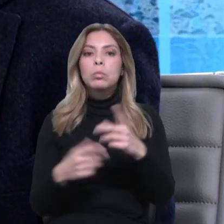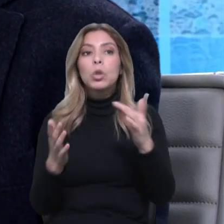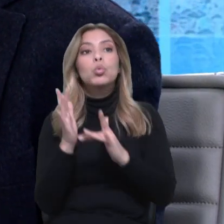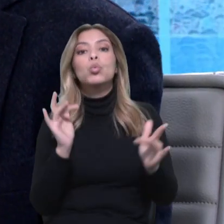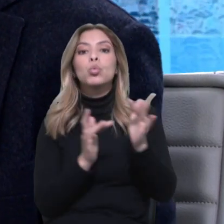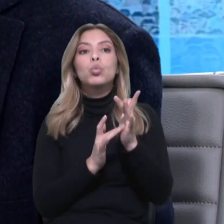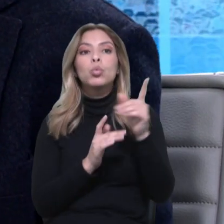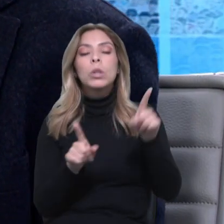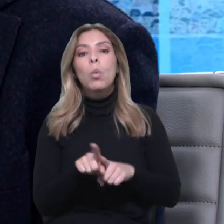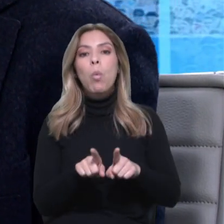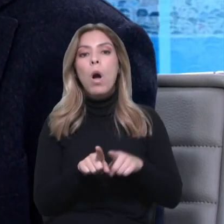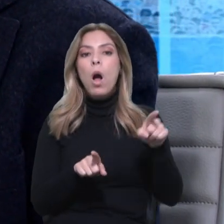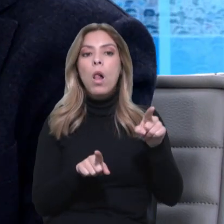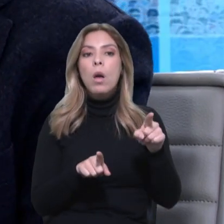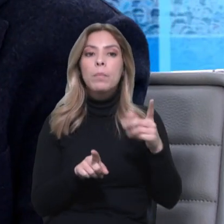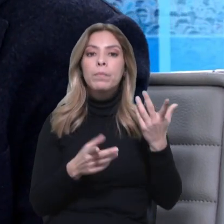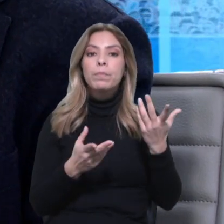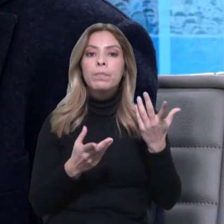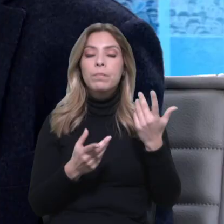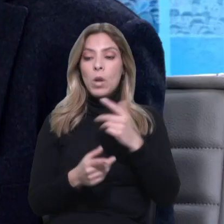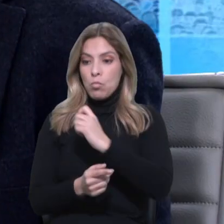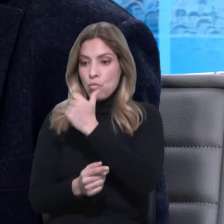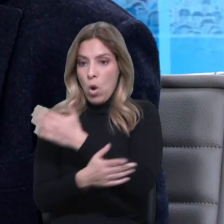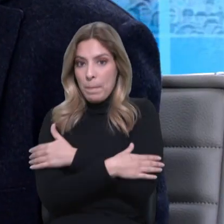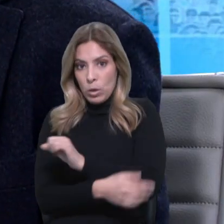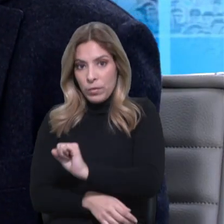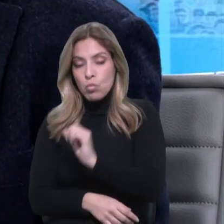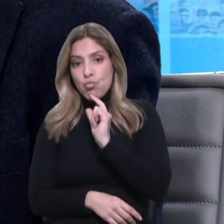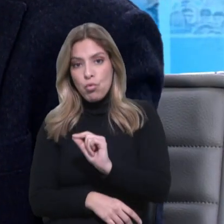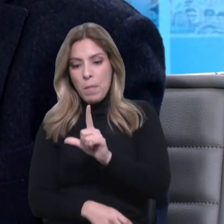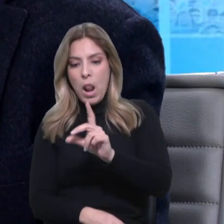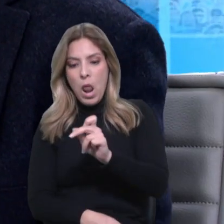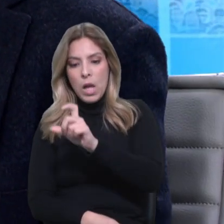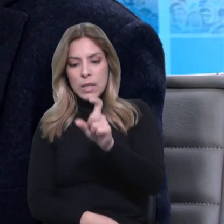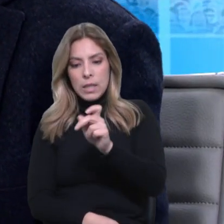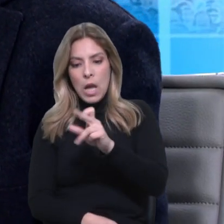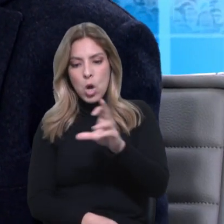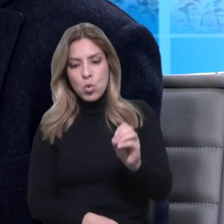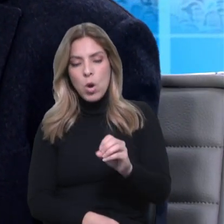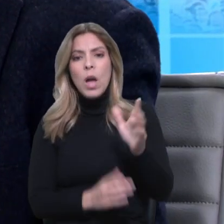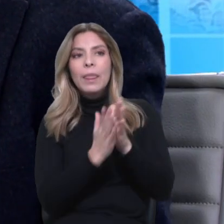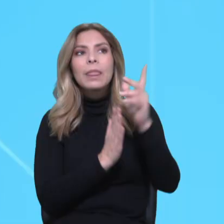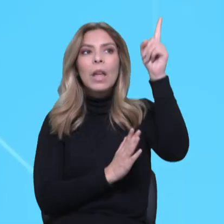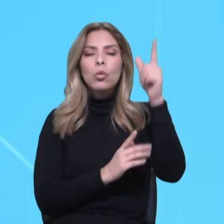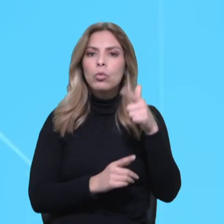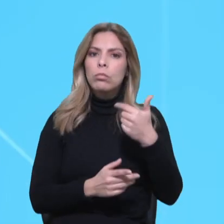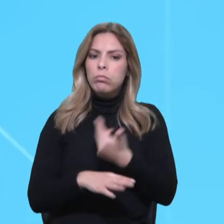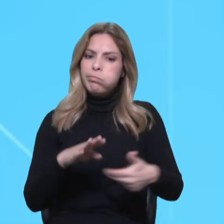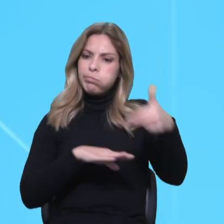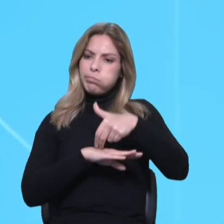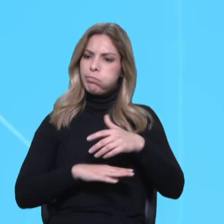uma posição perante a morte de Lázaro, do seu amigo, como Deus, podia ter uma posição muito sobranceira, no sentido de